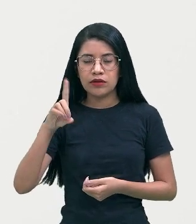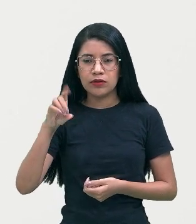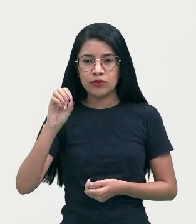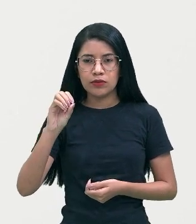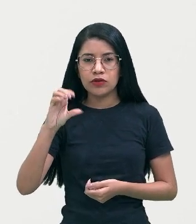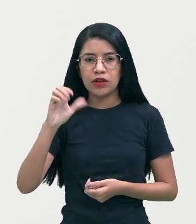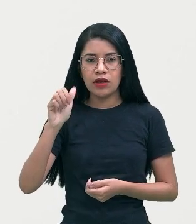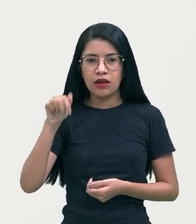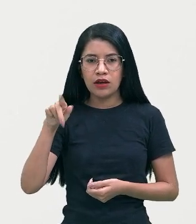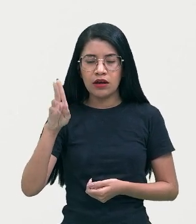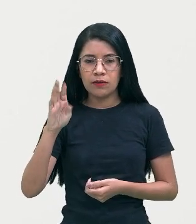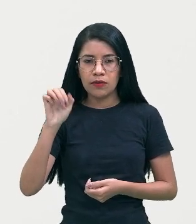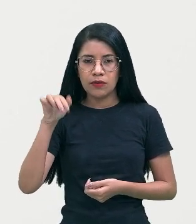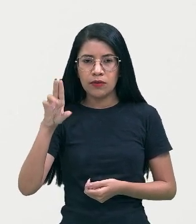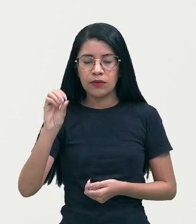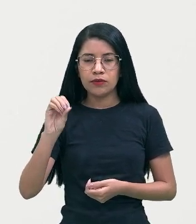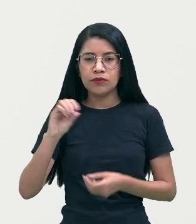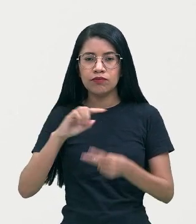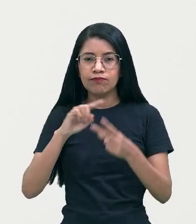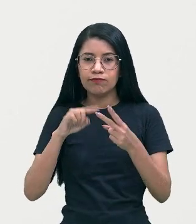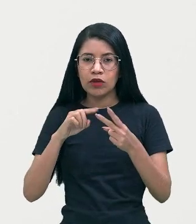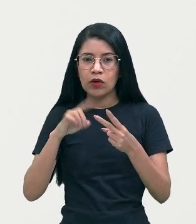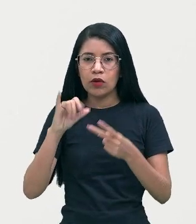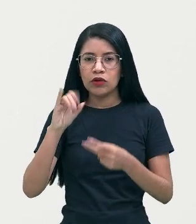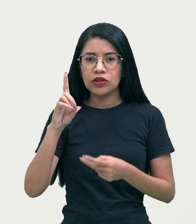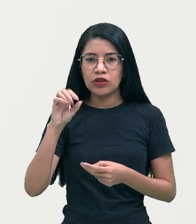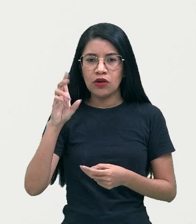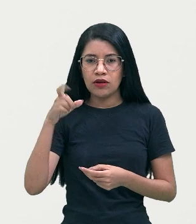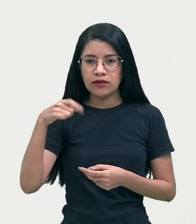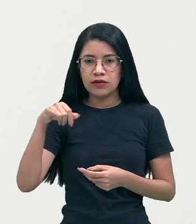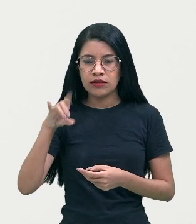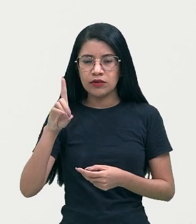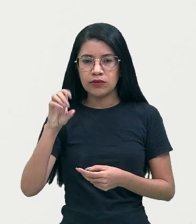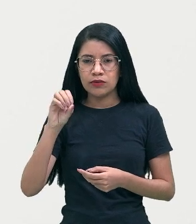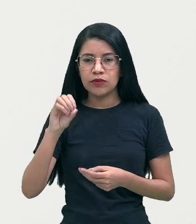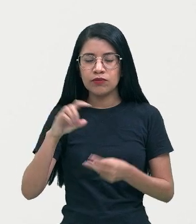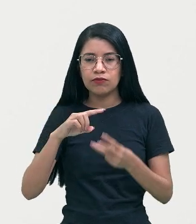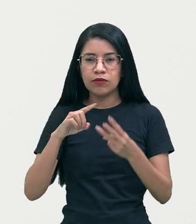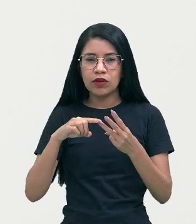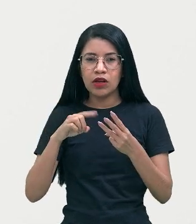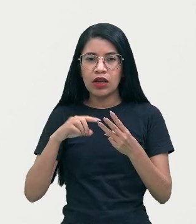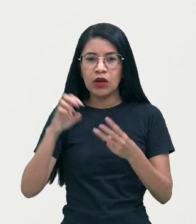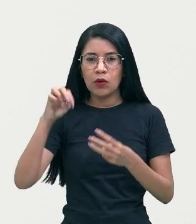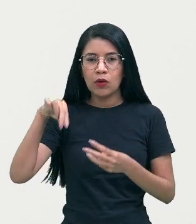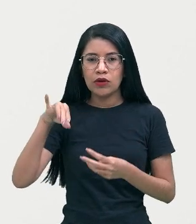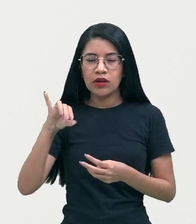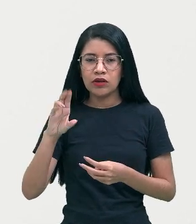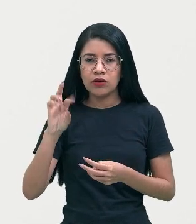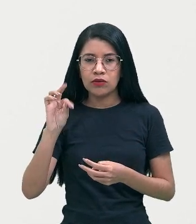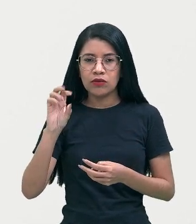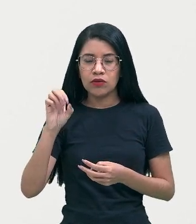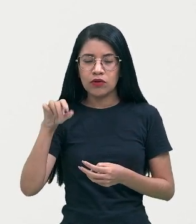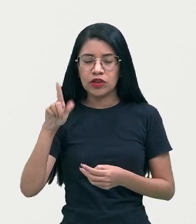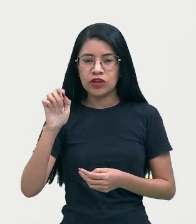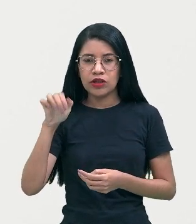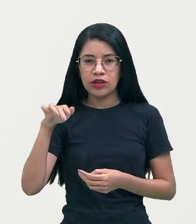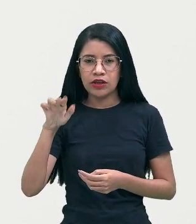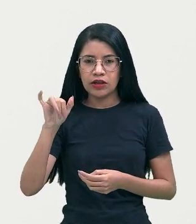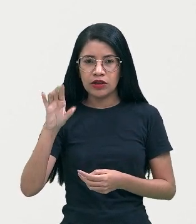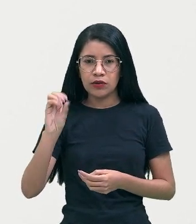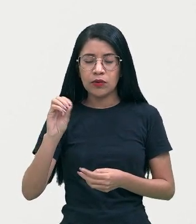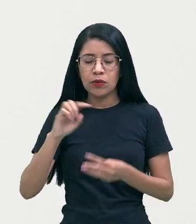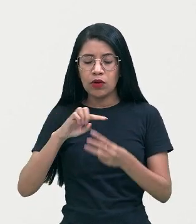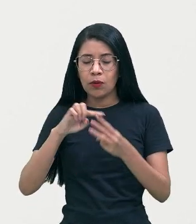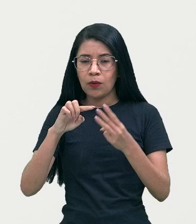carbono, o dióxido de enxofre, os óxidos de nitrogênio, todos eles